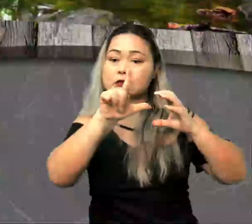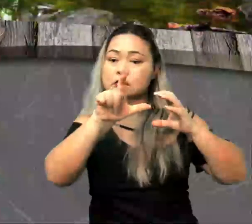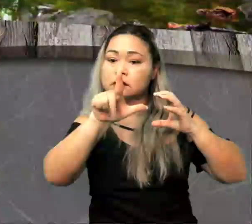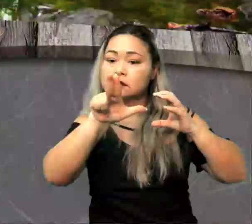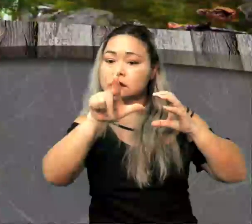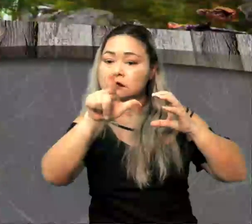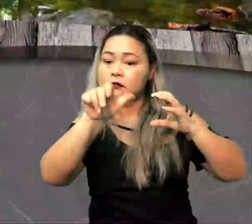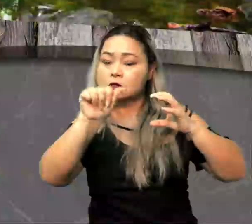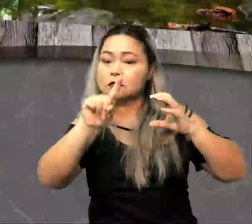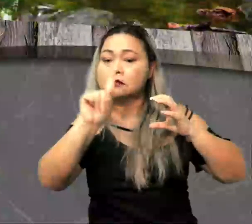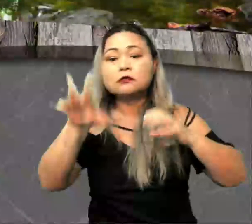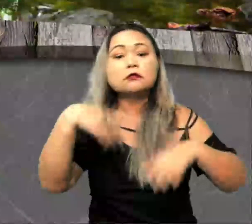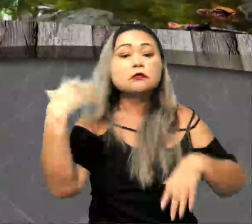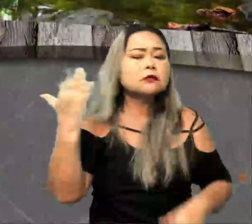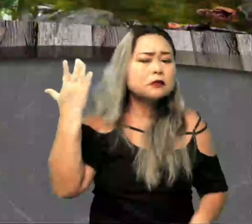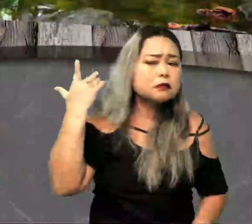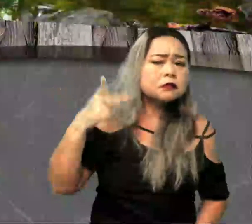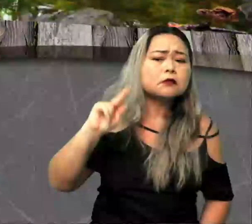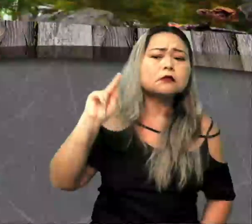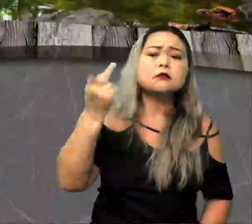células, lá por Robert Hooke.